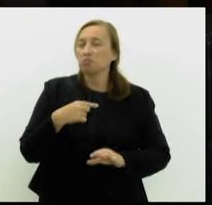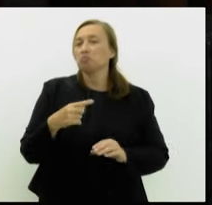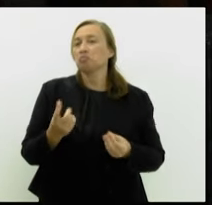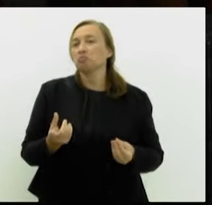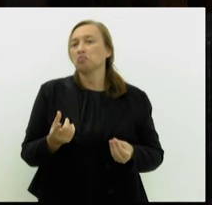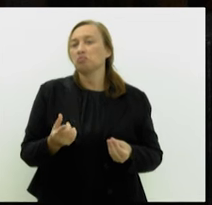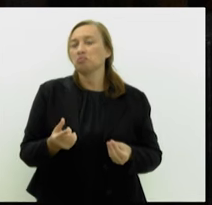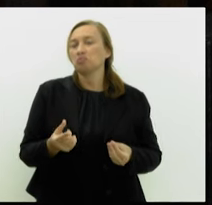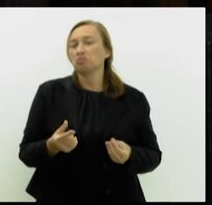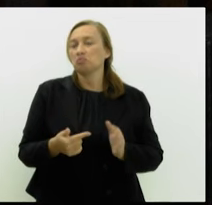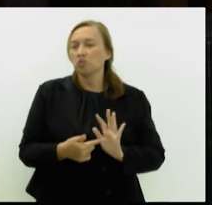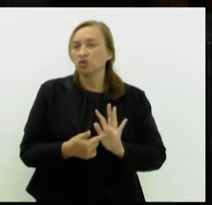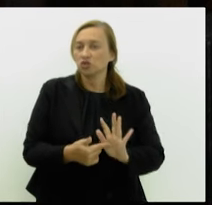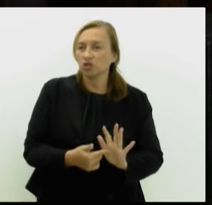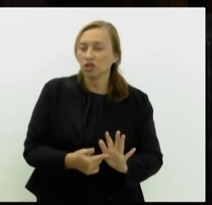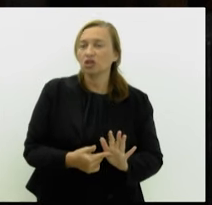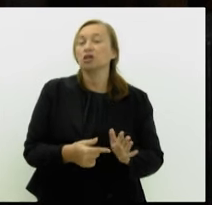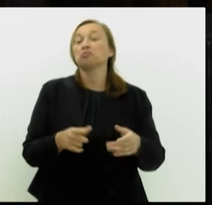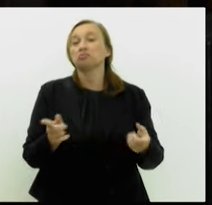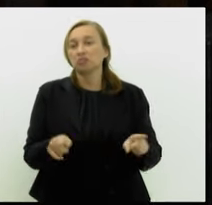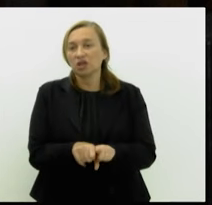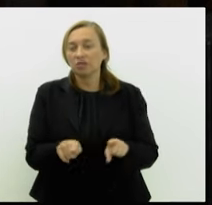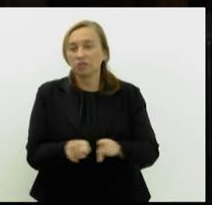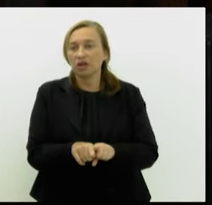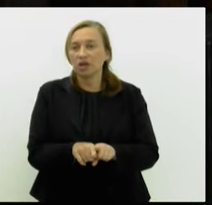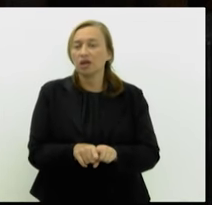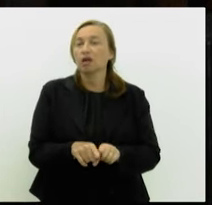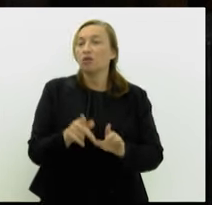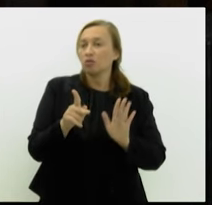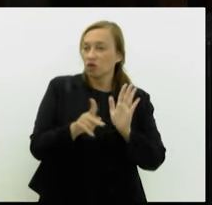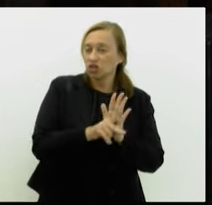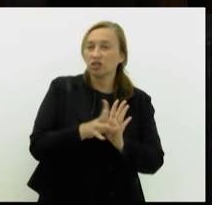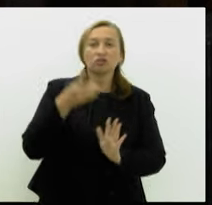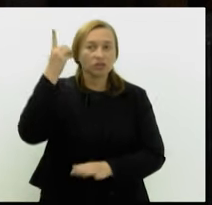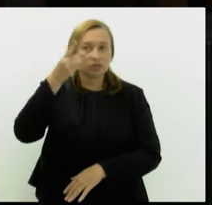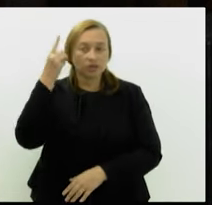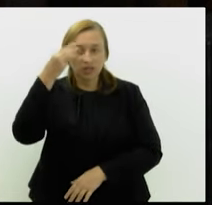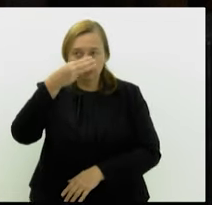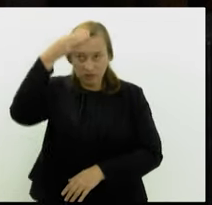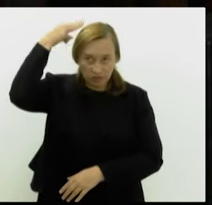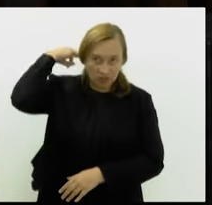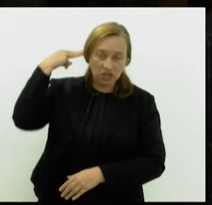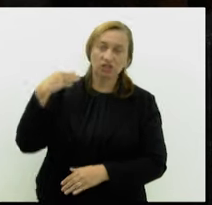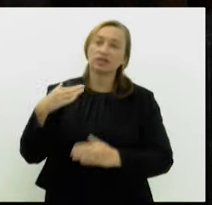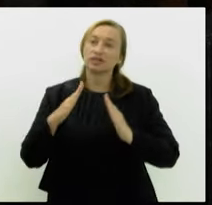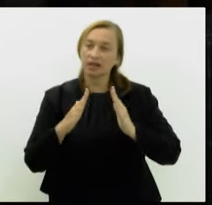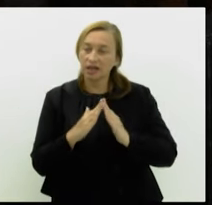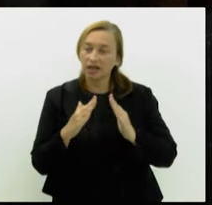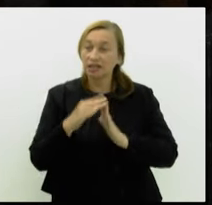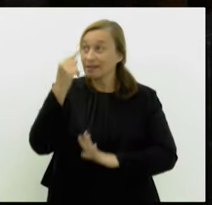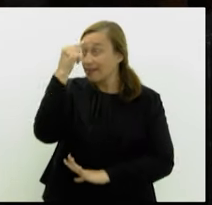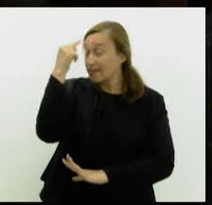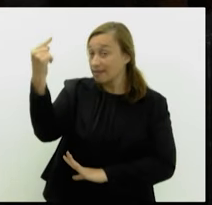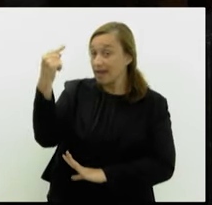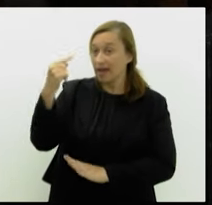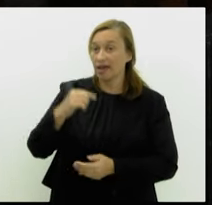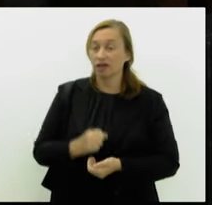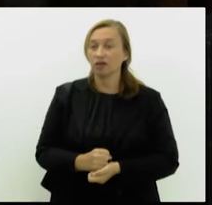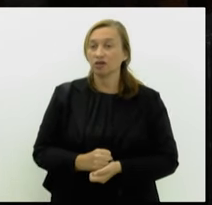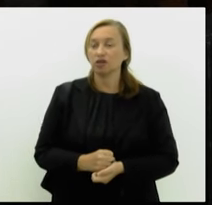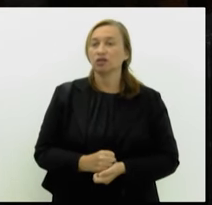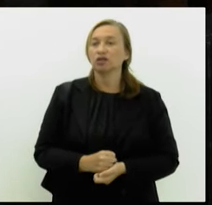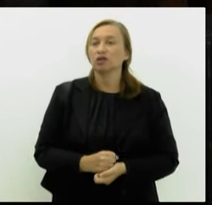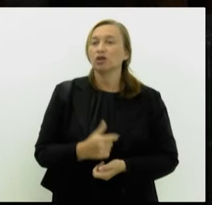a projetos do Márcio Pacheco, ainda deputado nesta casa, que foi um dos precursores dessa ideia de se aumentar o valor